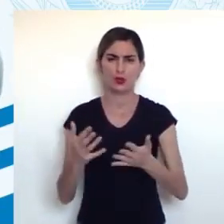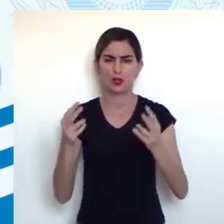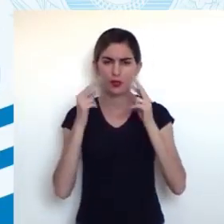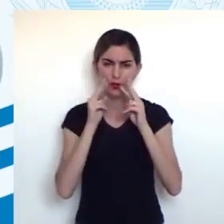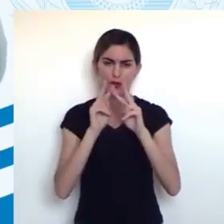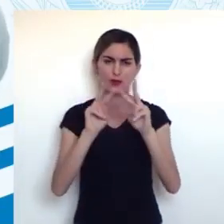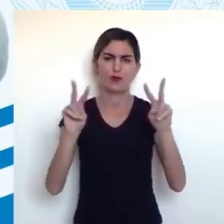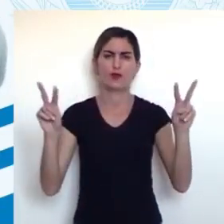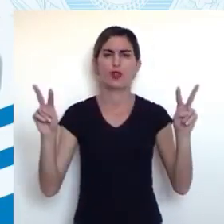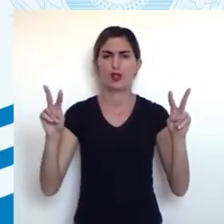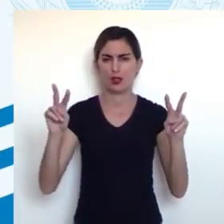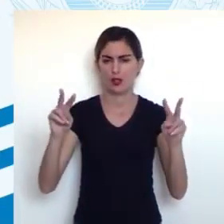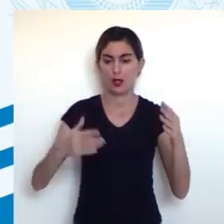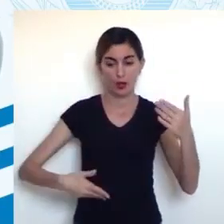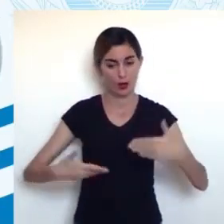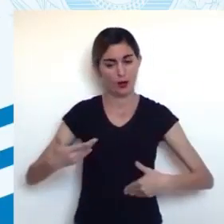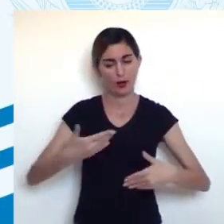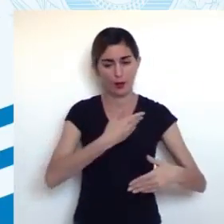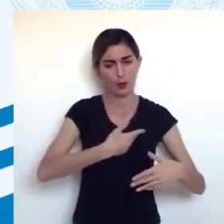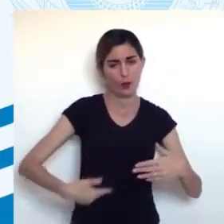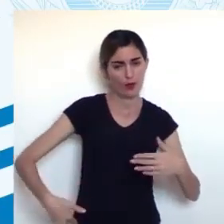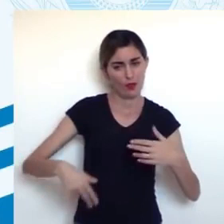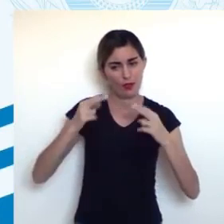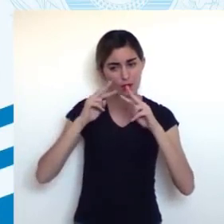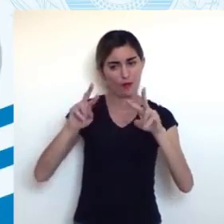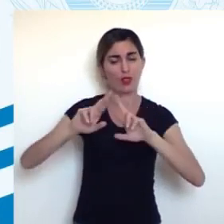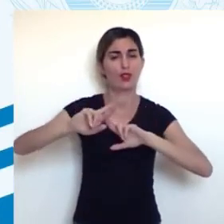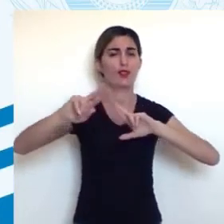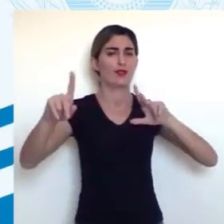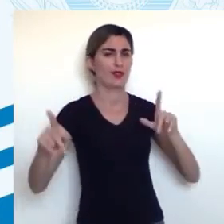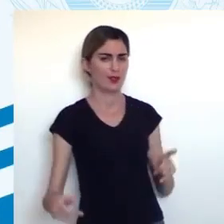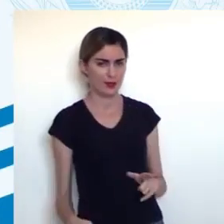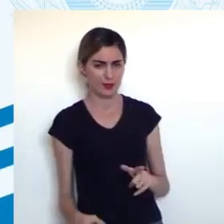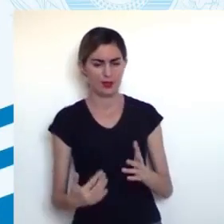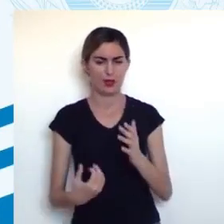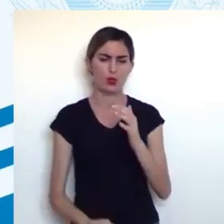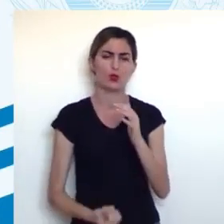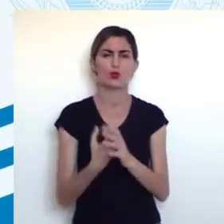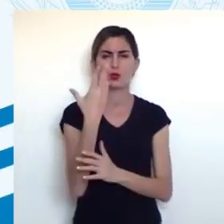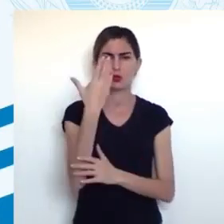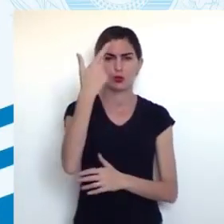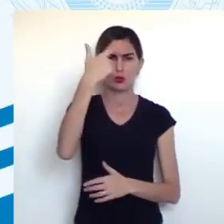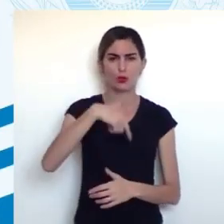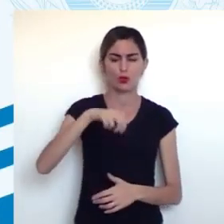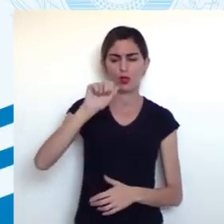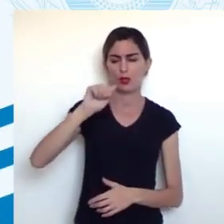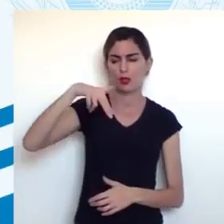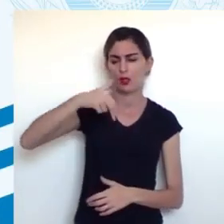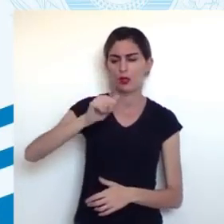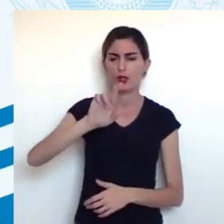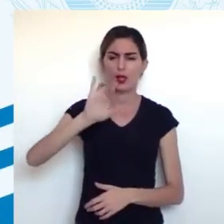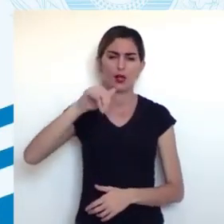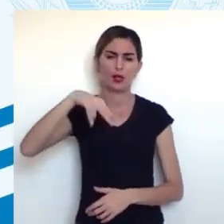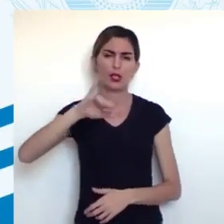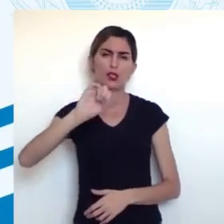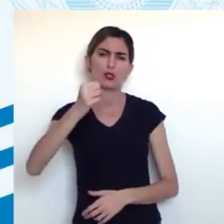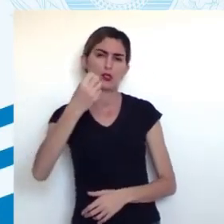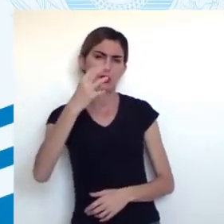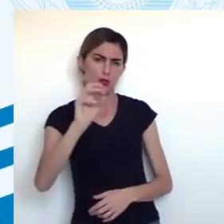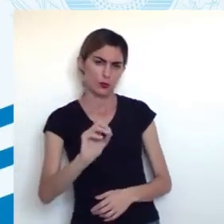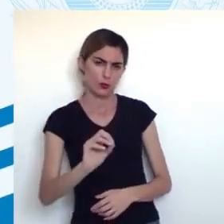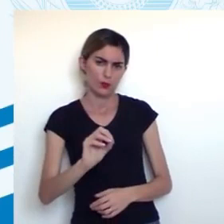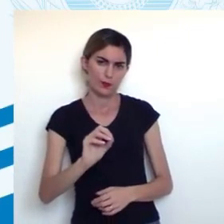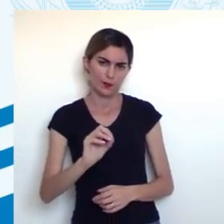a ver os operários de outra forma. Aí surge a grande figura do anarquismo dentro da